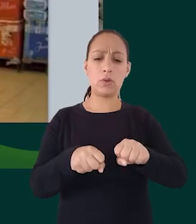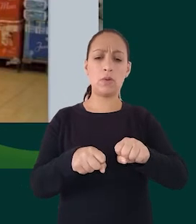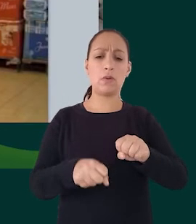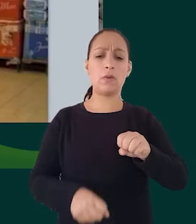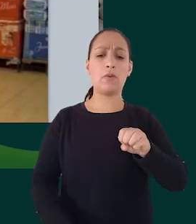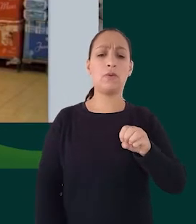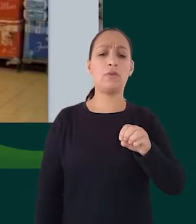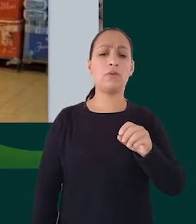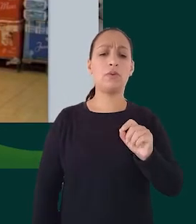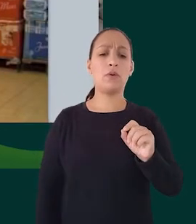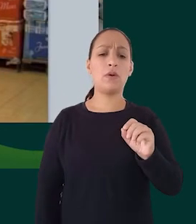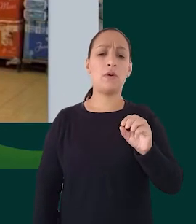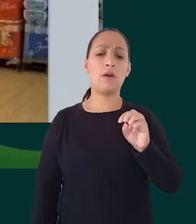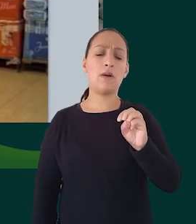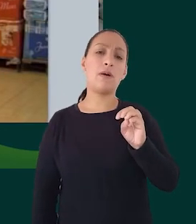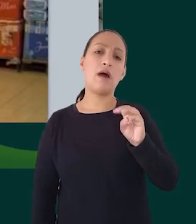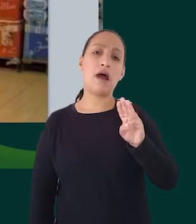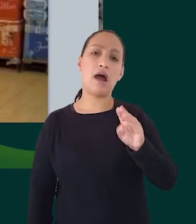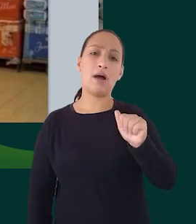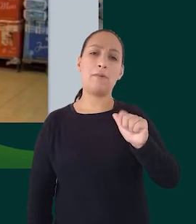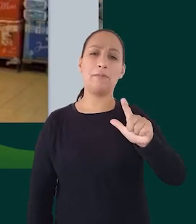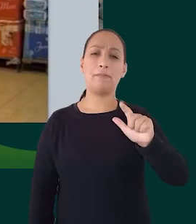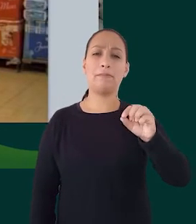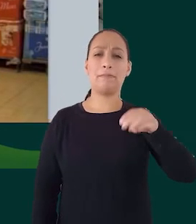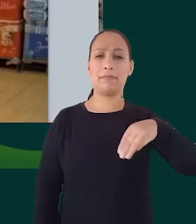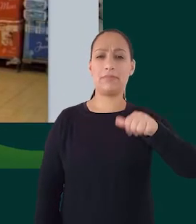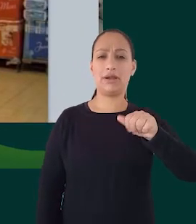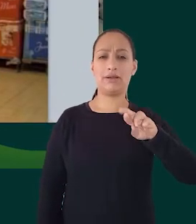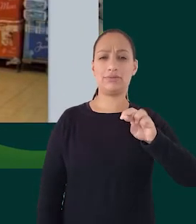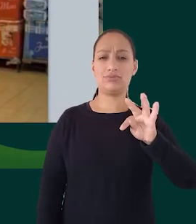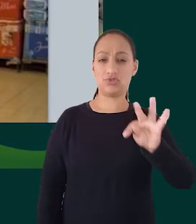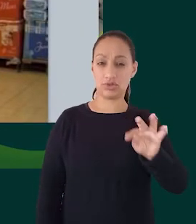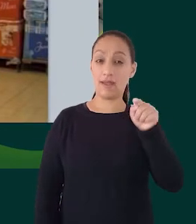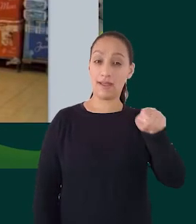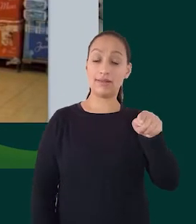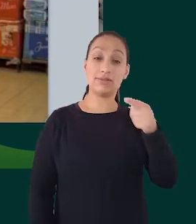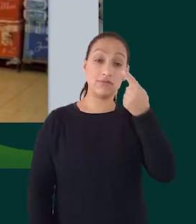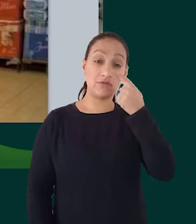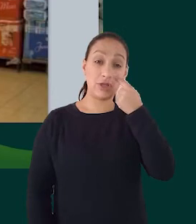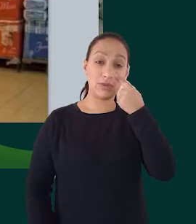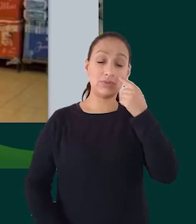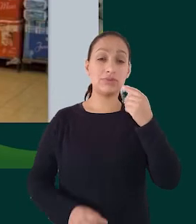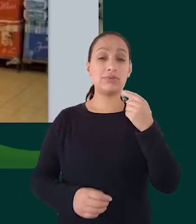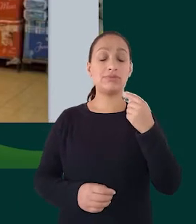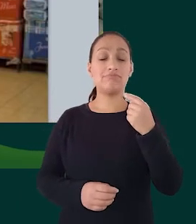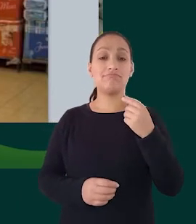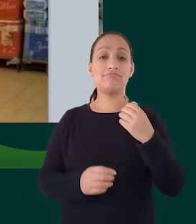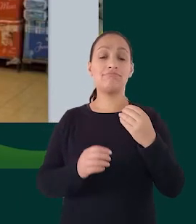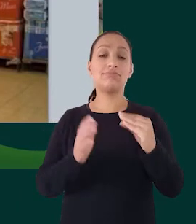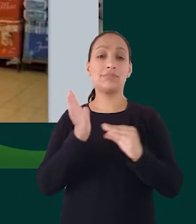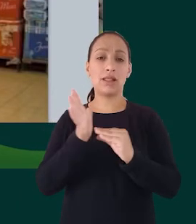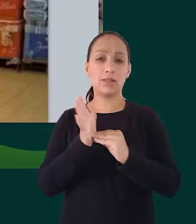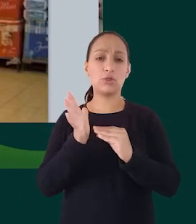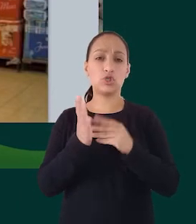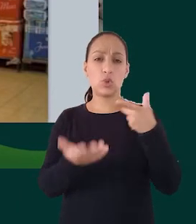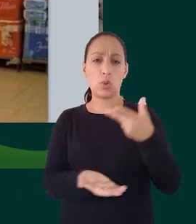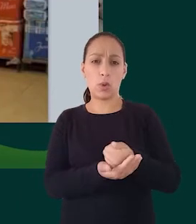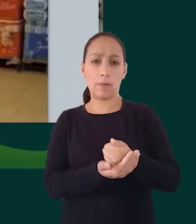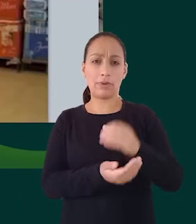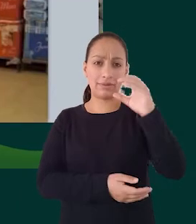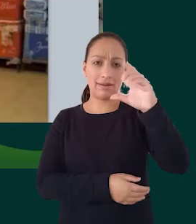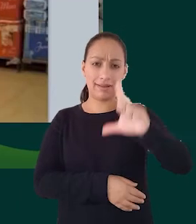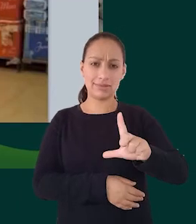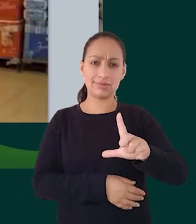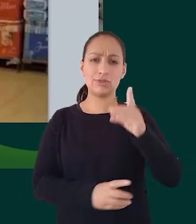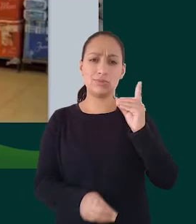dos clientes e descobriram que havia um percentual muito grande de homens que iam